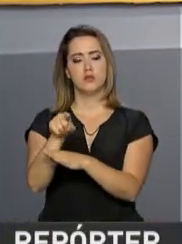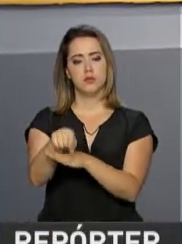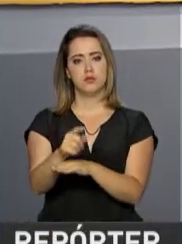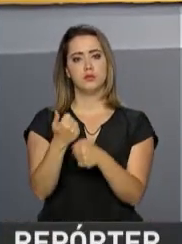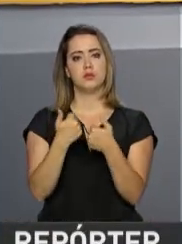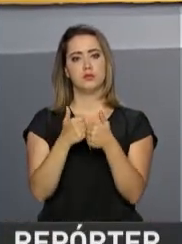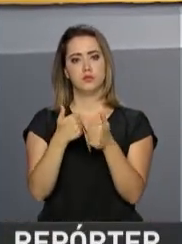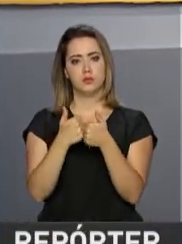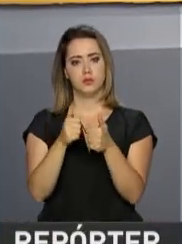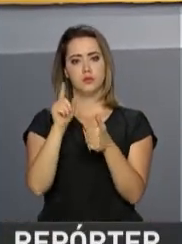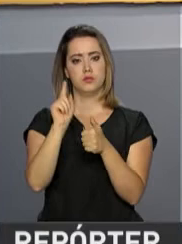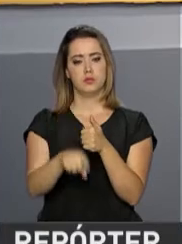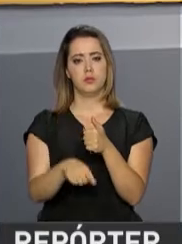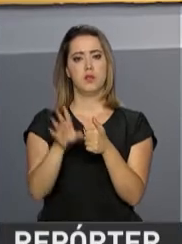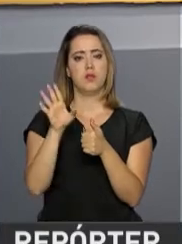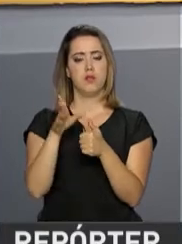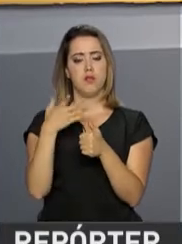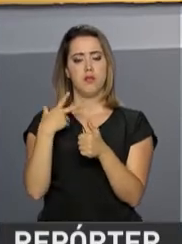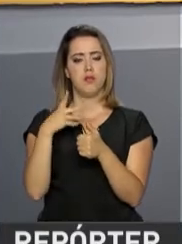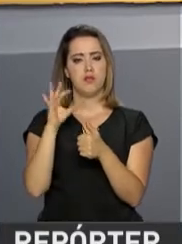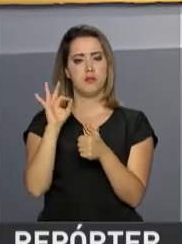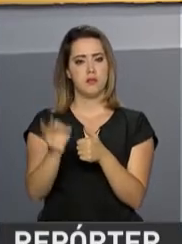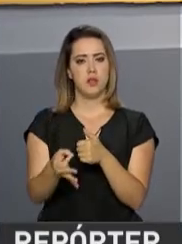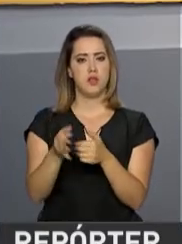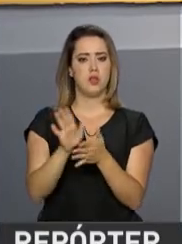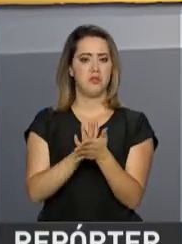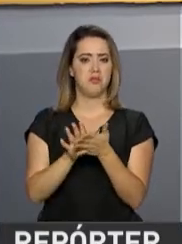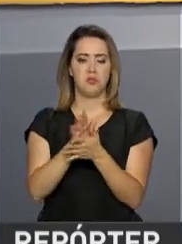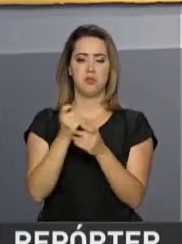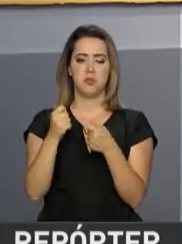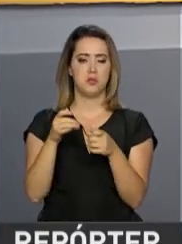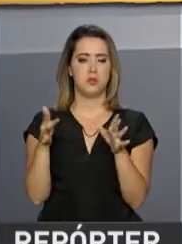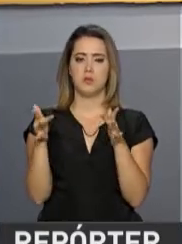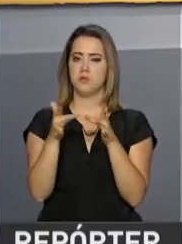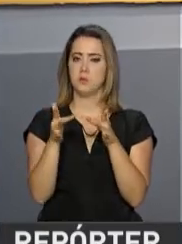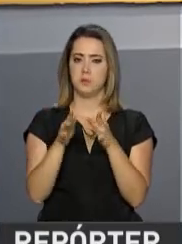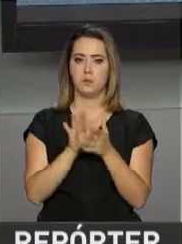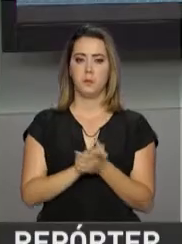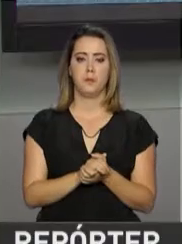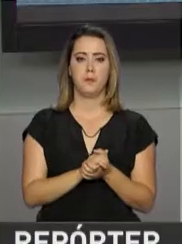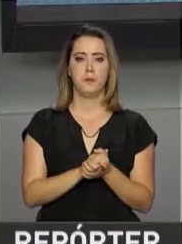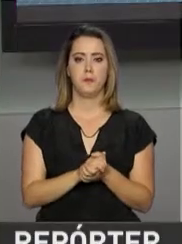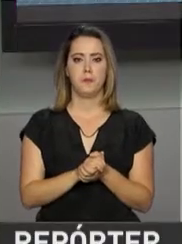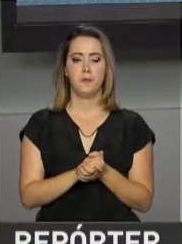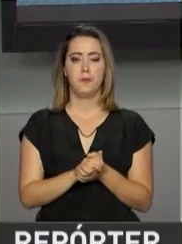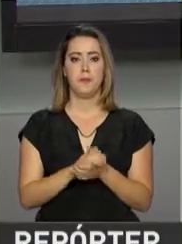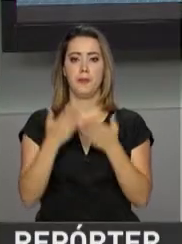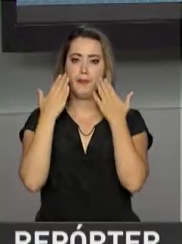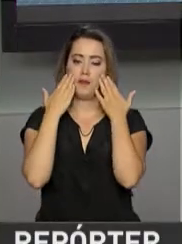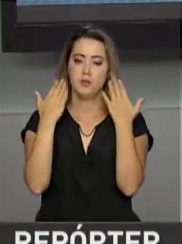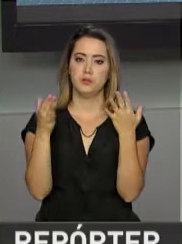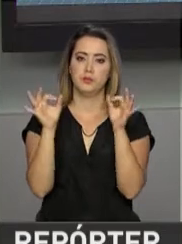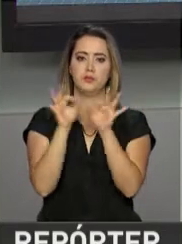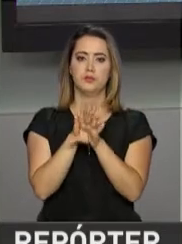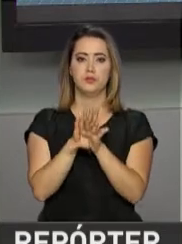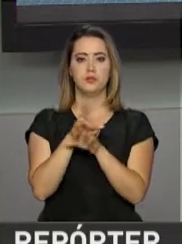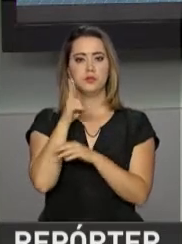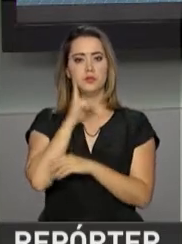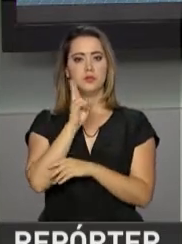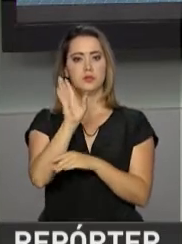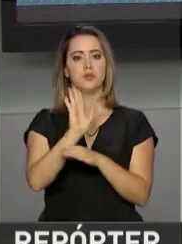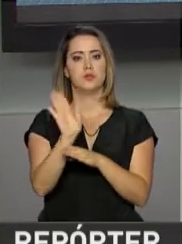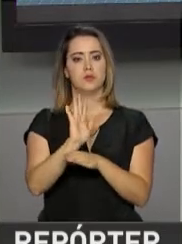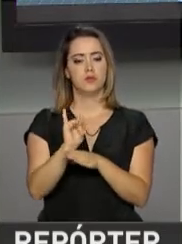beneficiados ea transferência é automática sem necessidade de convênio o repórter nbr fica por aqui